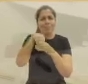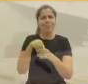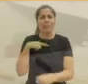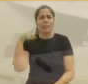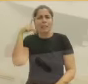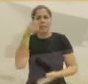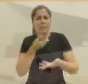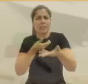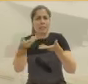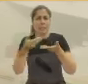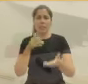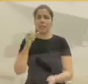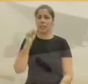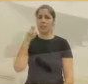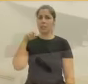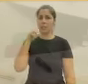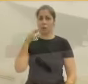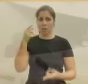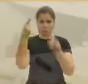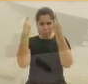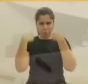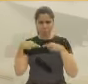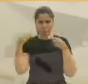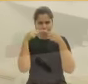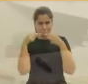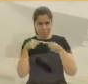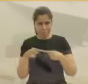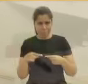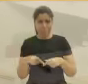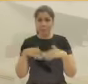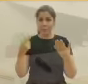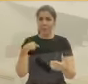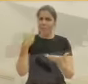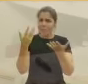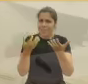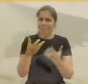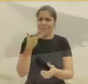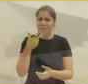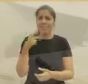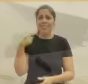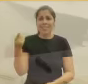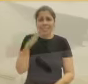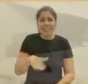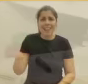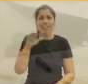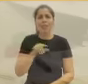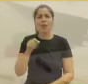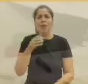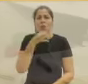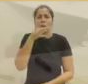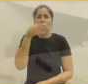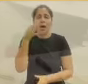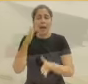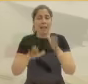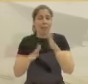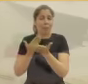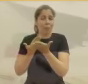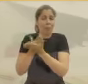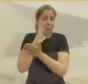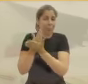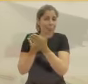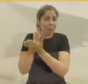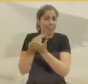sensorial. Então, o que eu quero dizer com isso? São crianças que o som, às vezes, incomoda. Elas têm